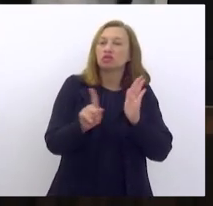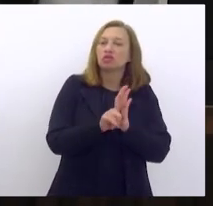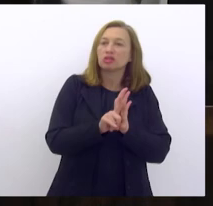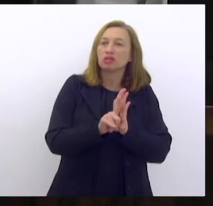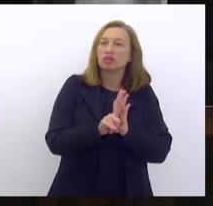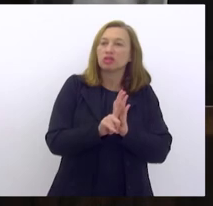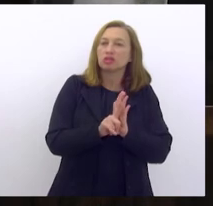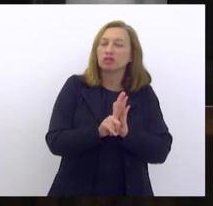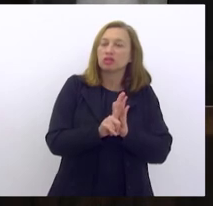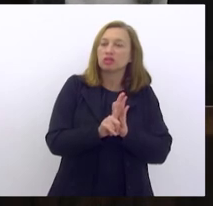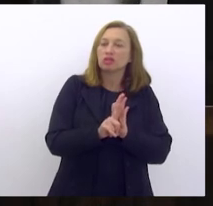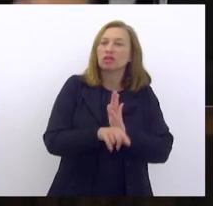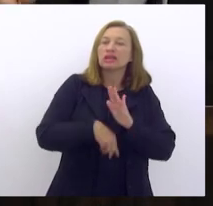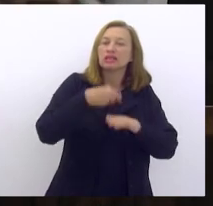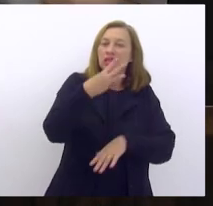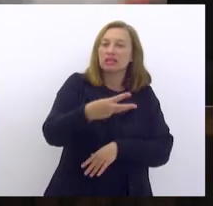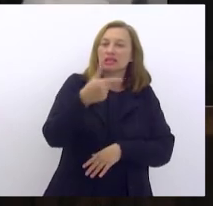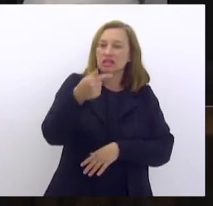lei